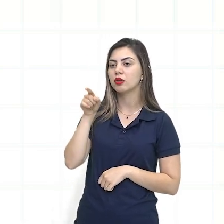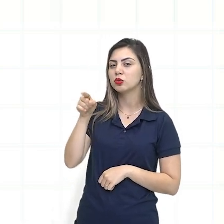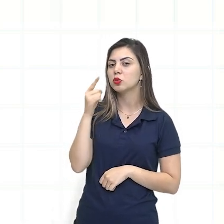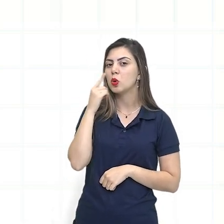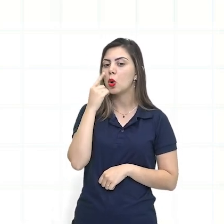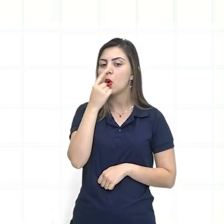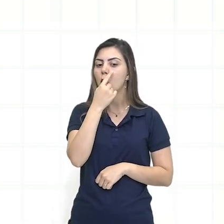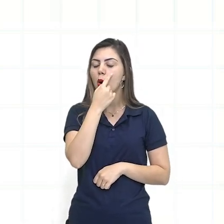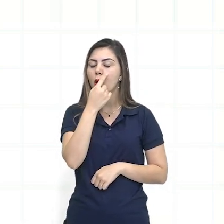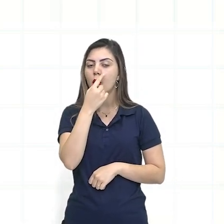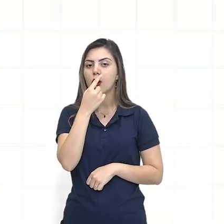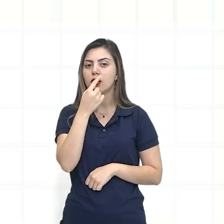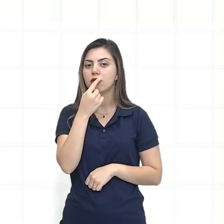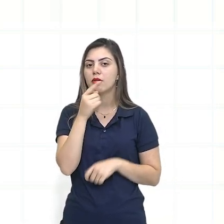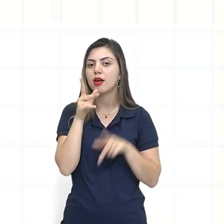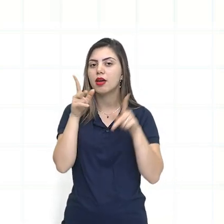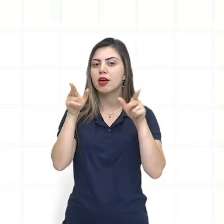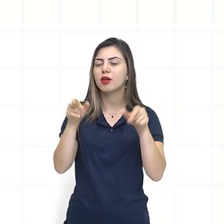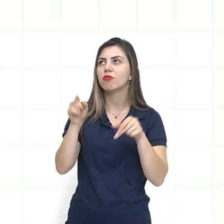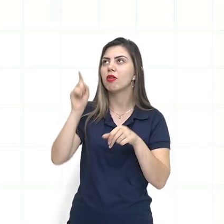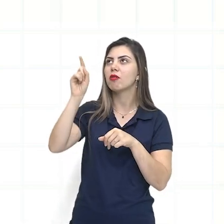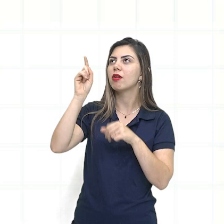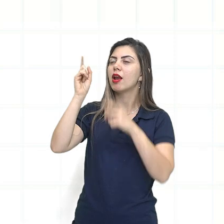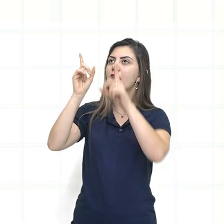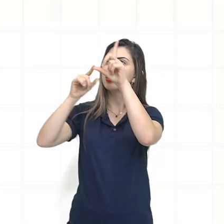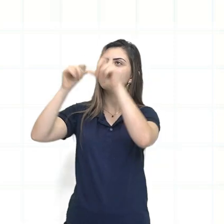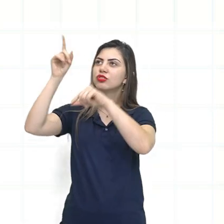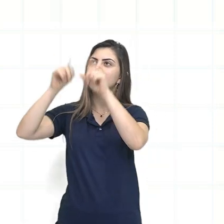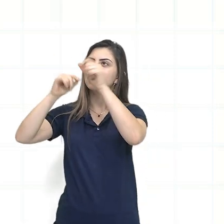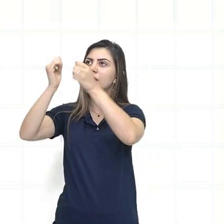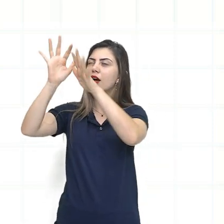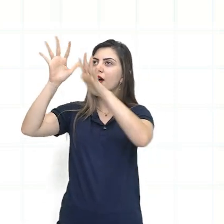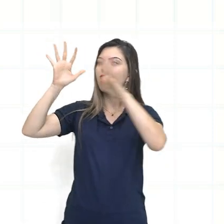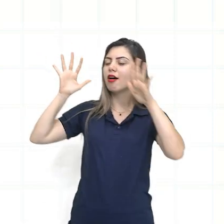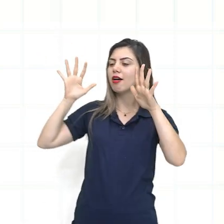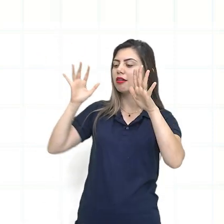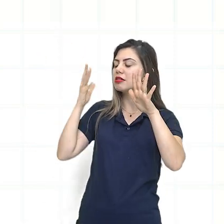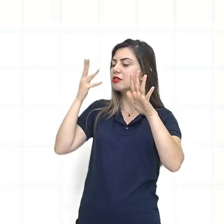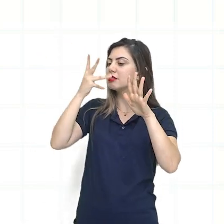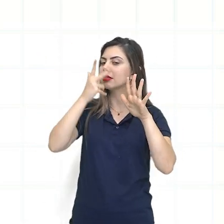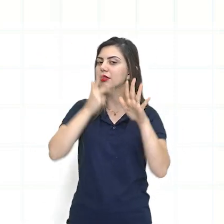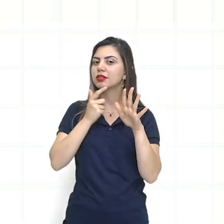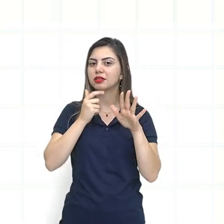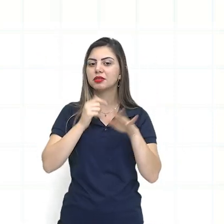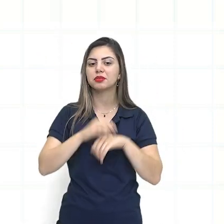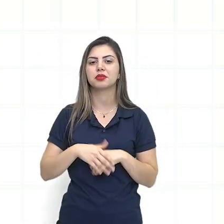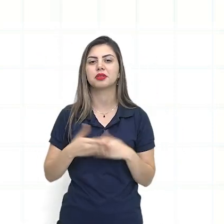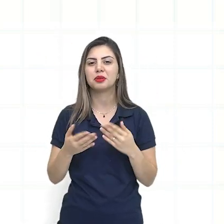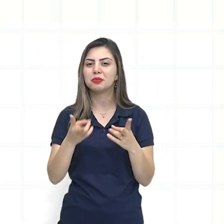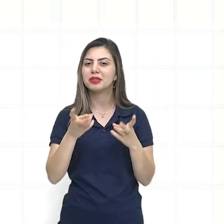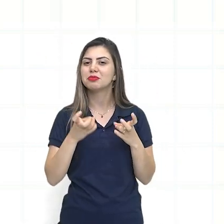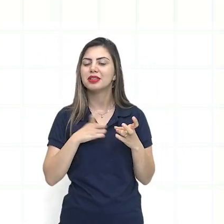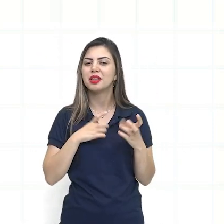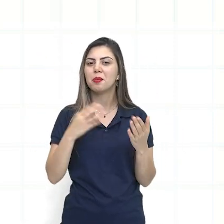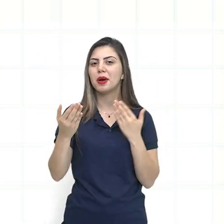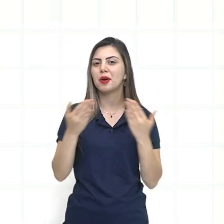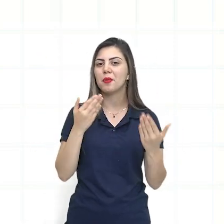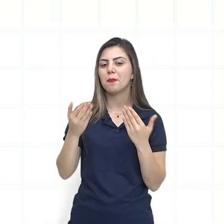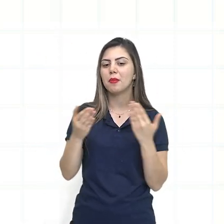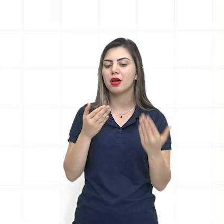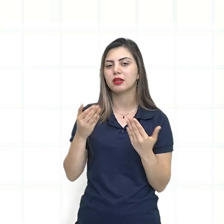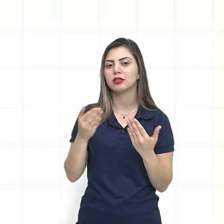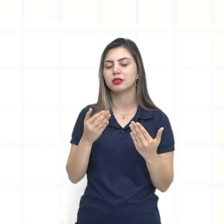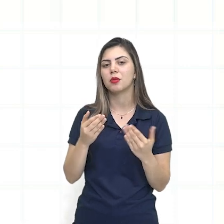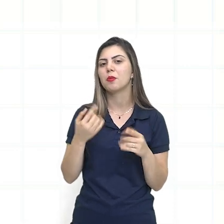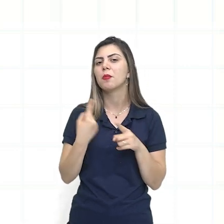Então, eu estou fazendo uma comparação. Seus olhos são estrelas brilhantes. Por que